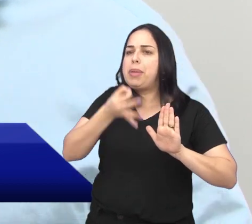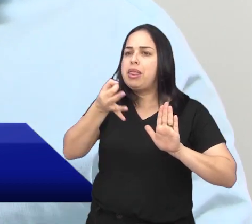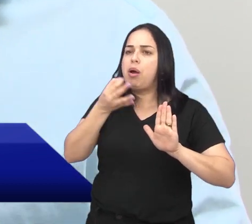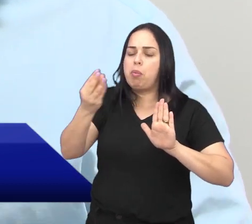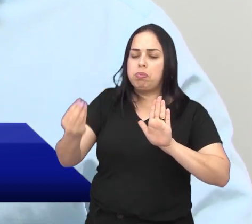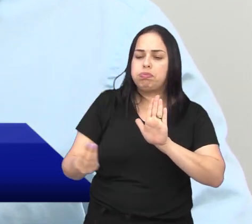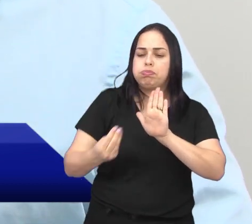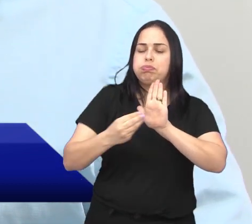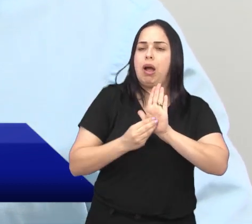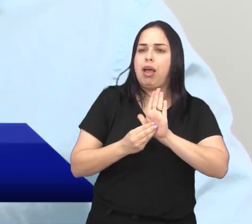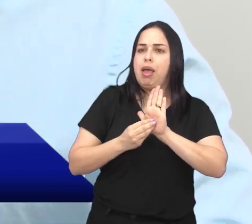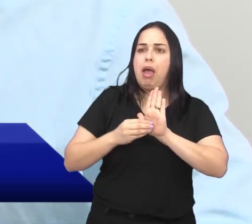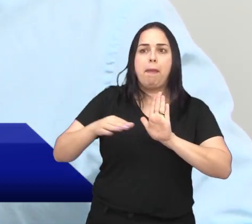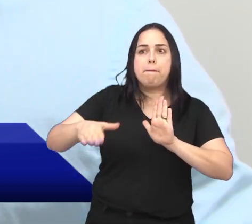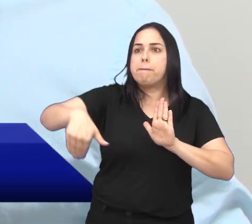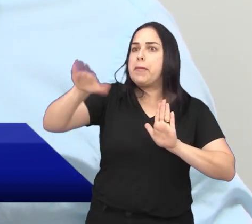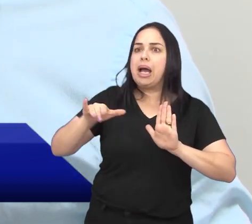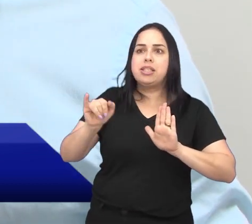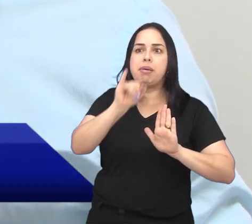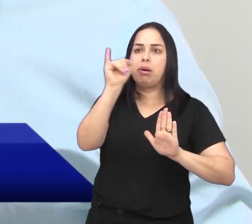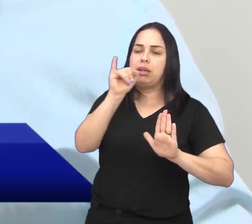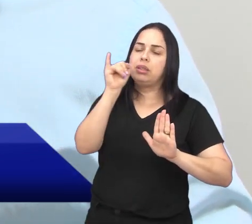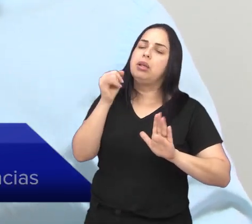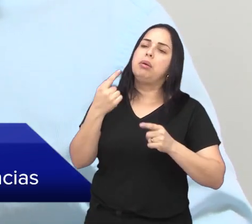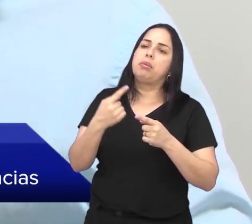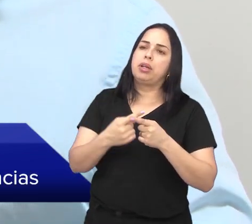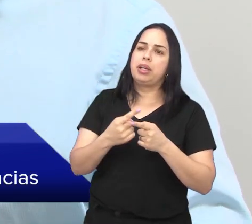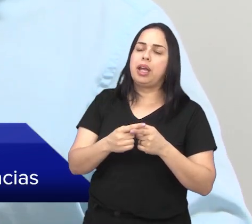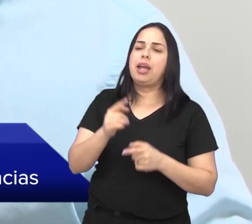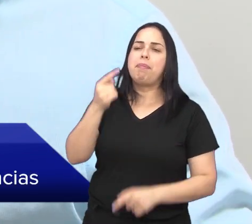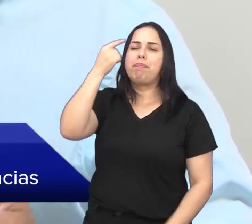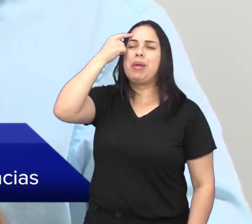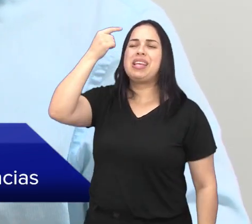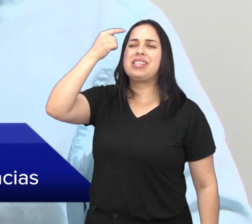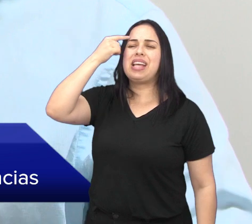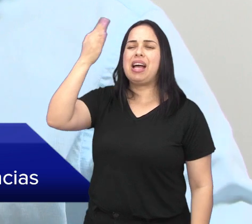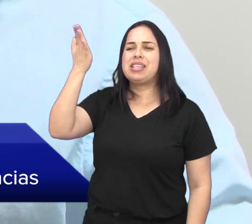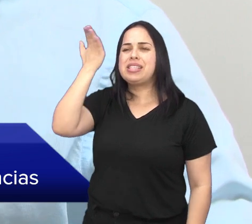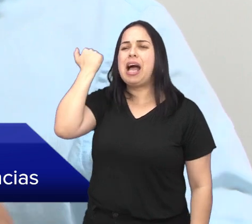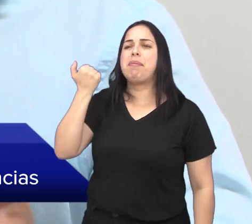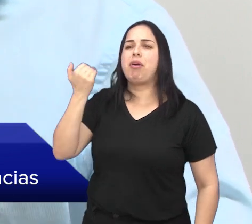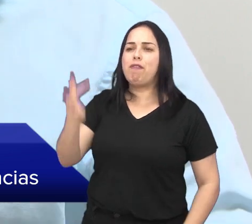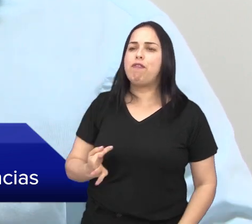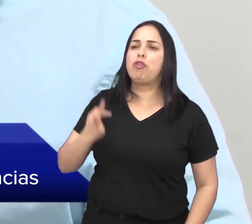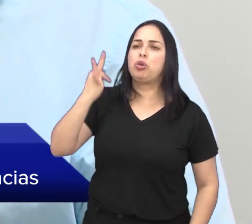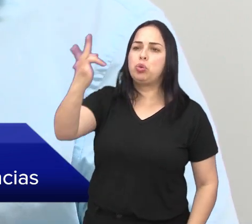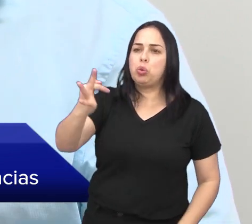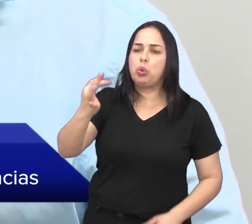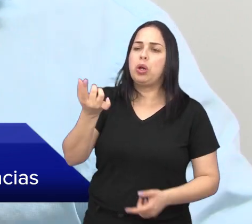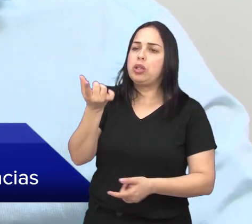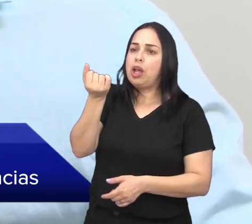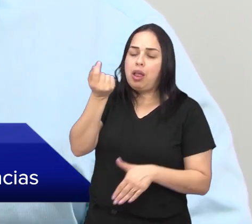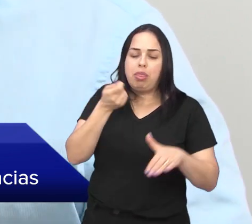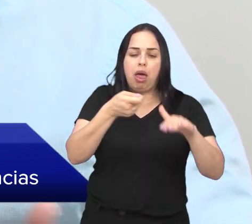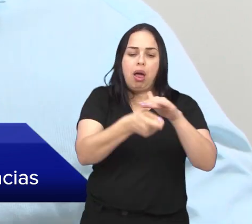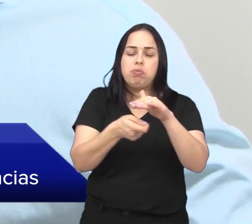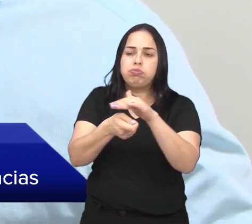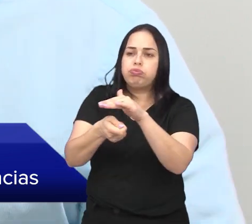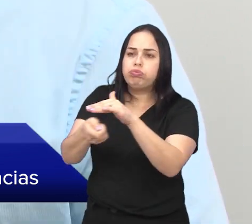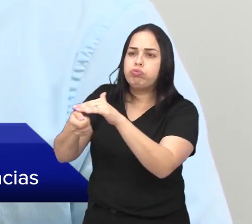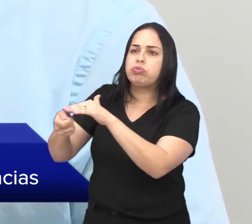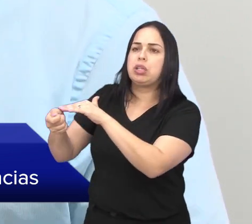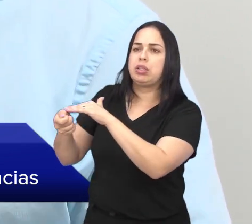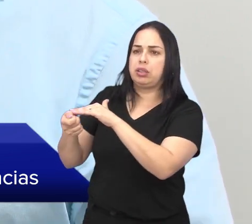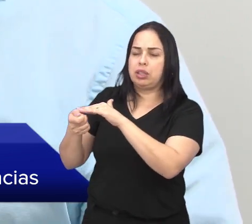lei, esse é o mais importante de todos eles, porque vai tratar do futuro economicamente da nossa cidade, dos recursos que